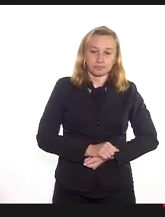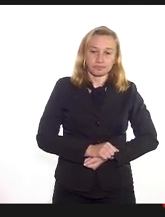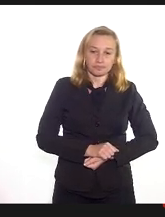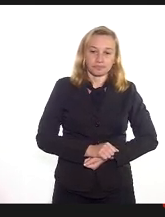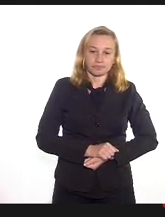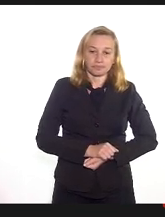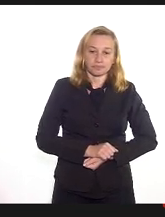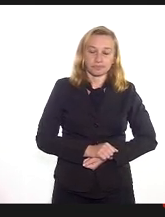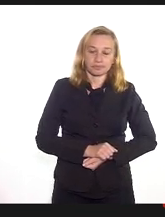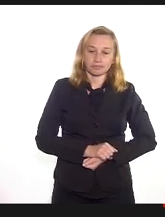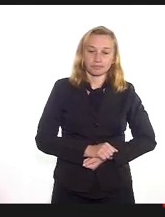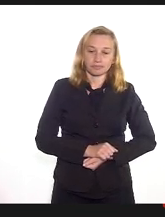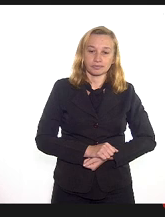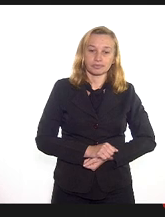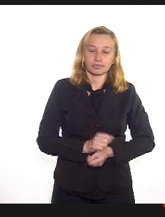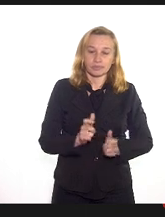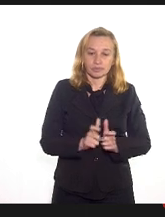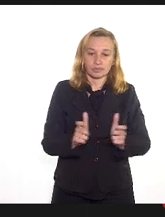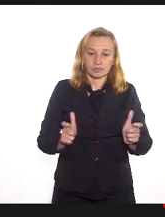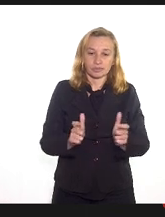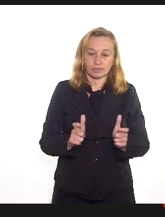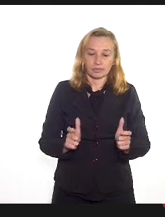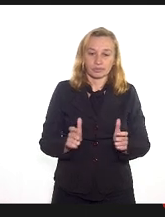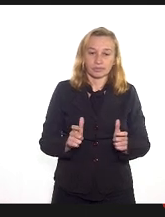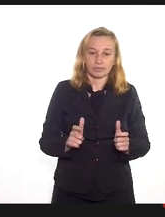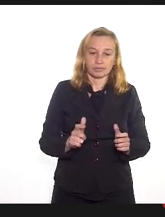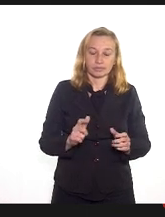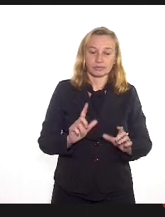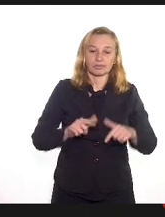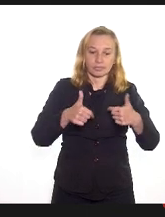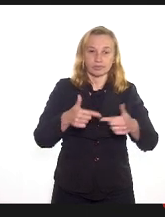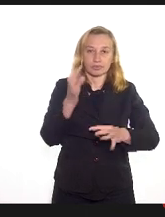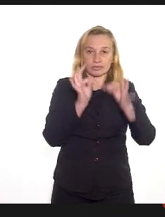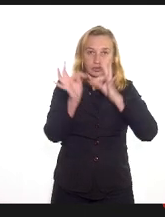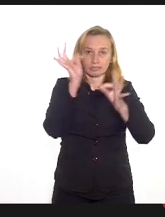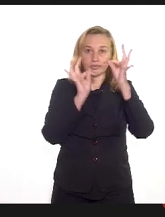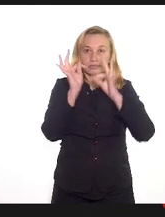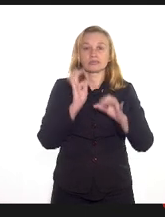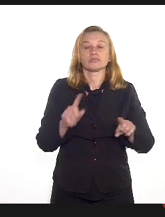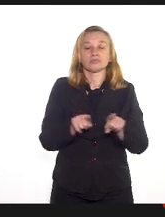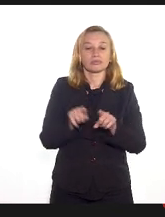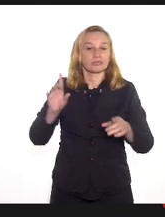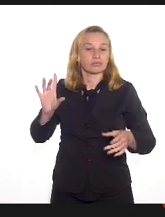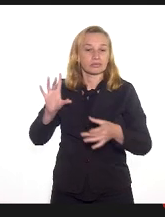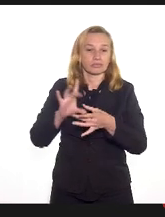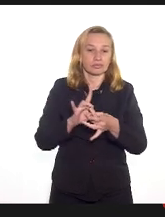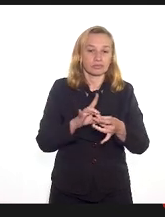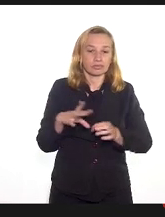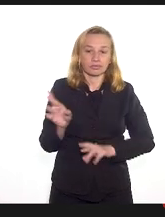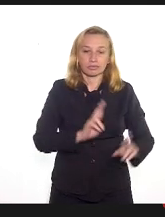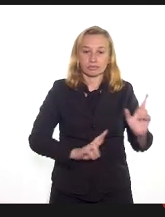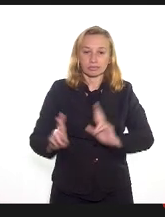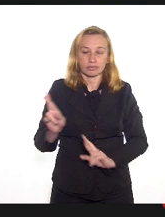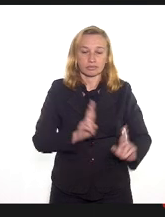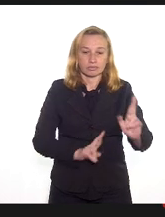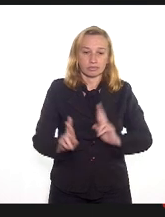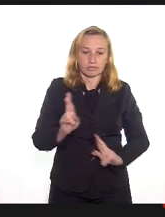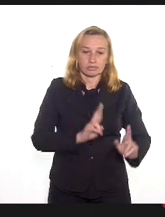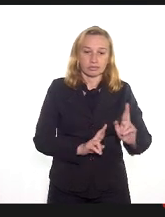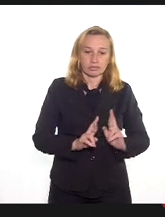se formar nesse grande segmento tecnológico. Isso está diretamente correlacionado